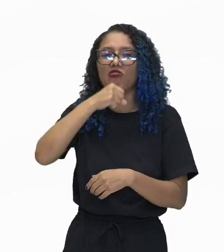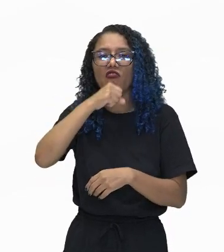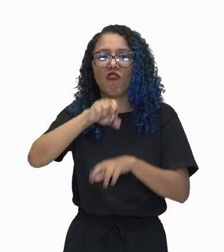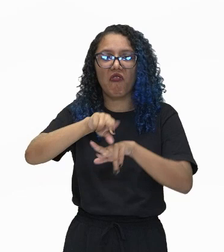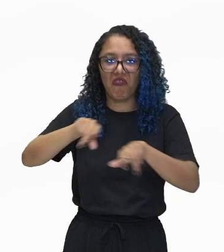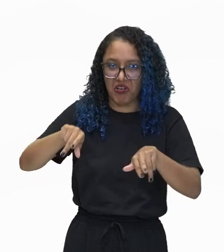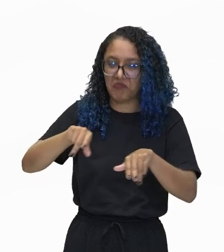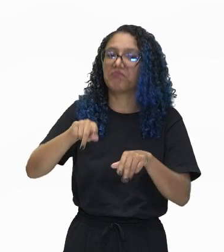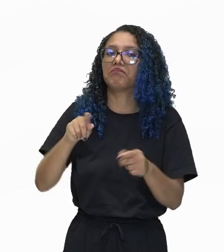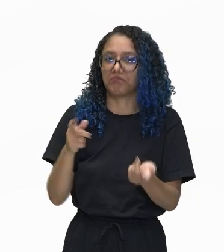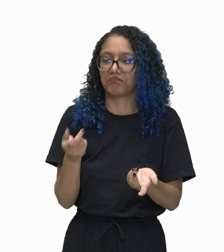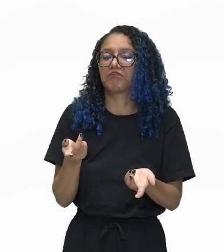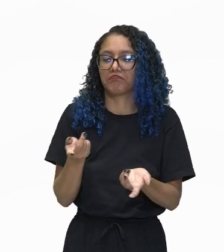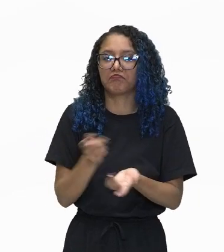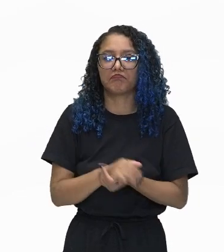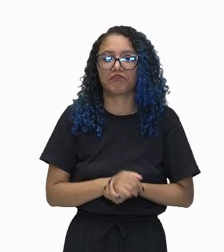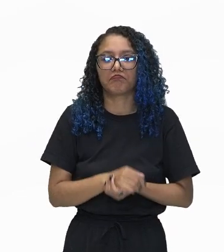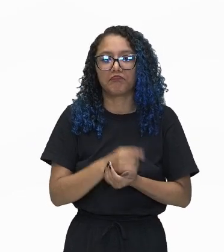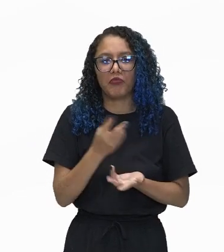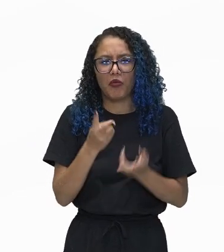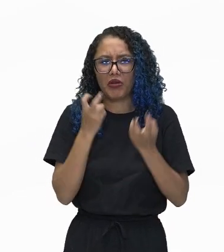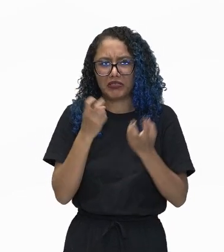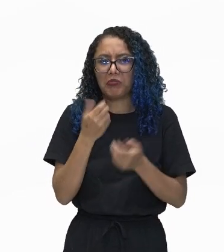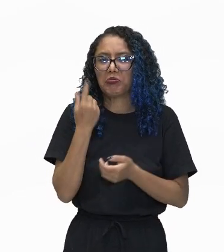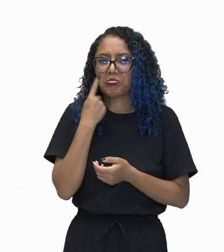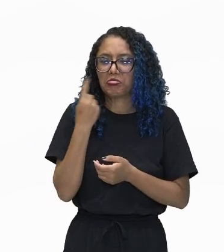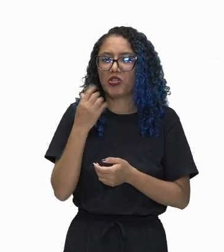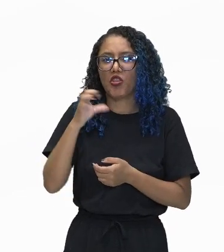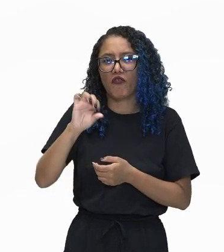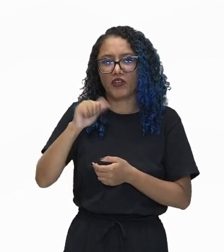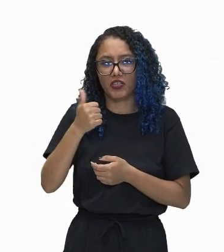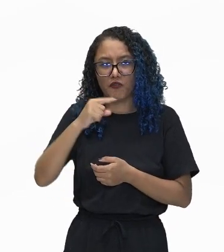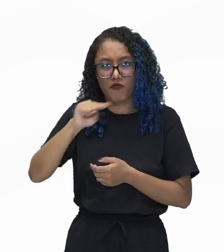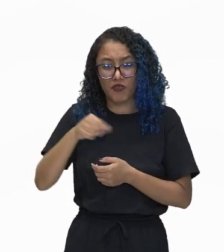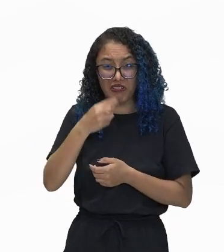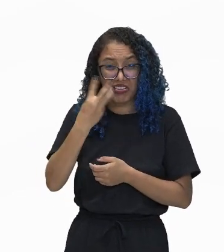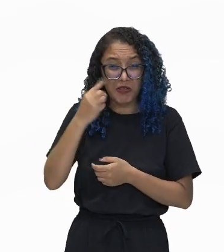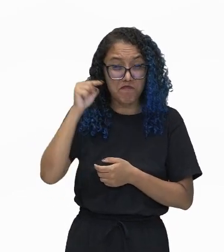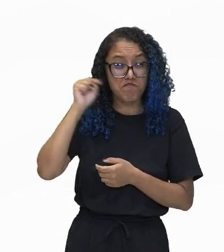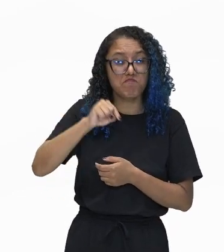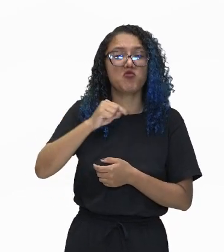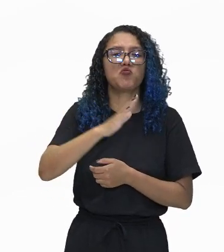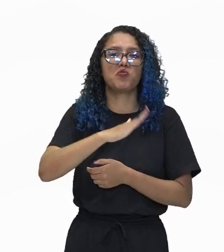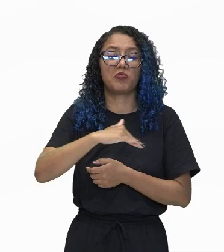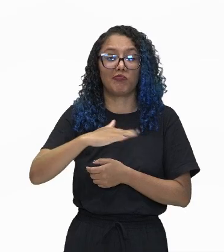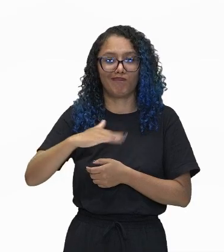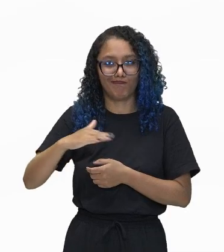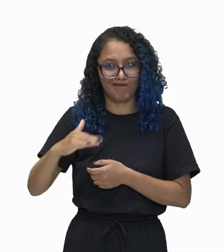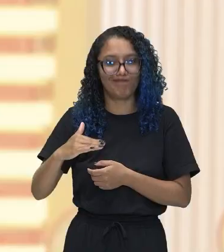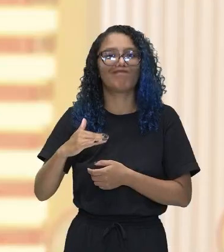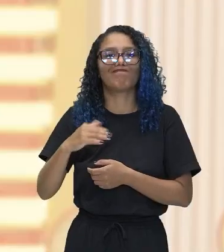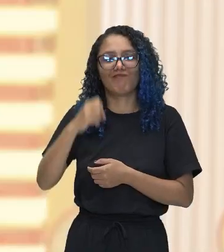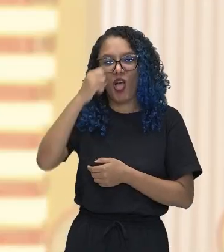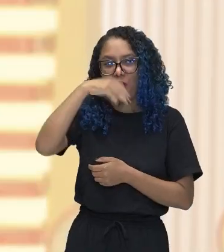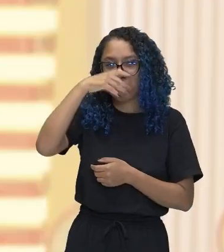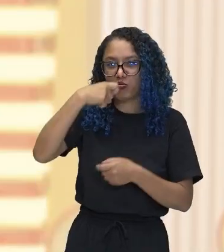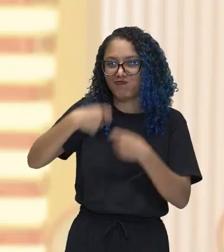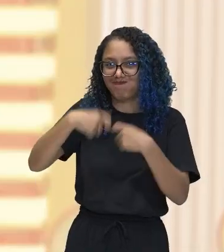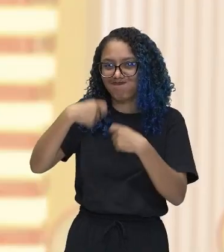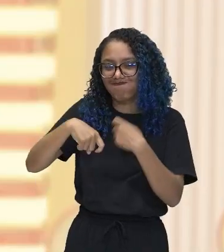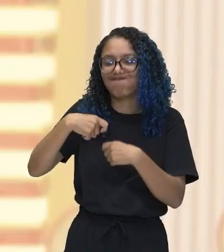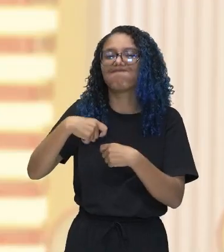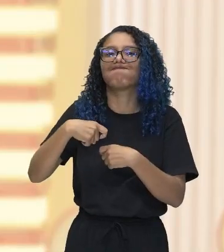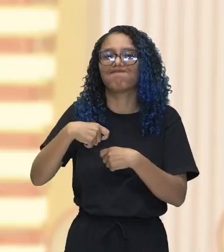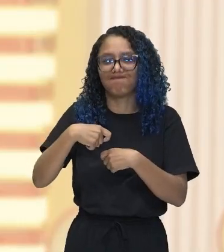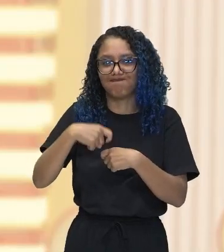aí 91,3 mil crianças sofrendo aí, né, abuso infantil, a violência infantil.